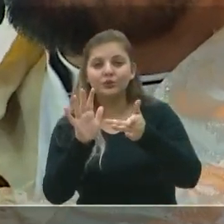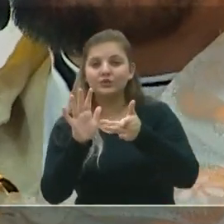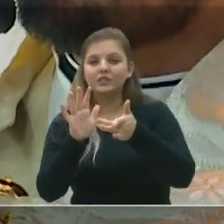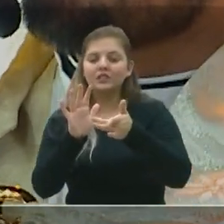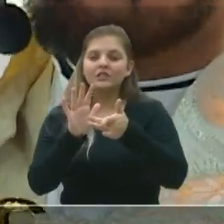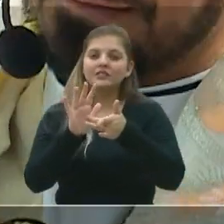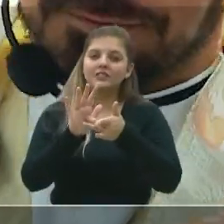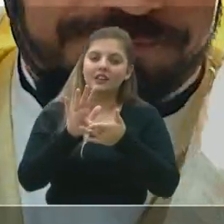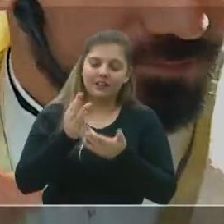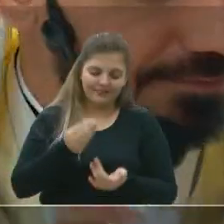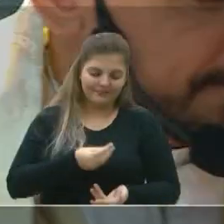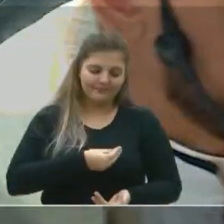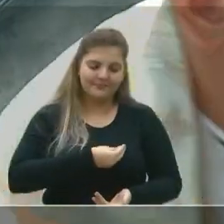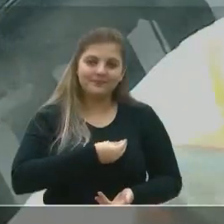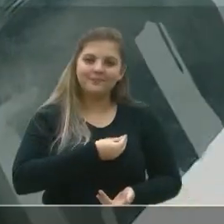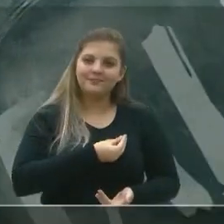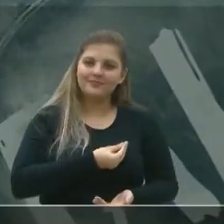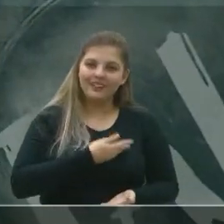Jesus está